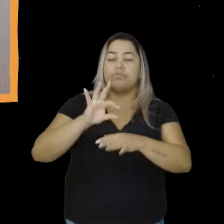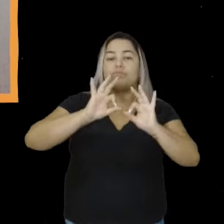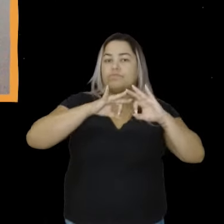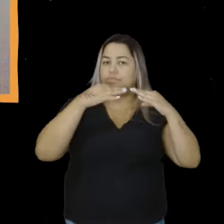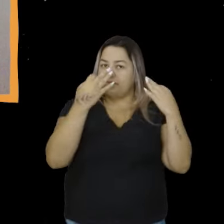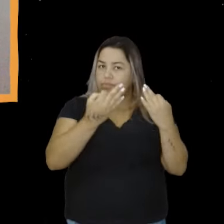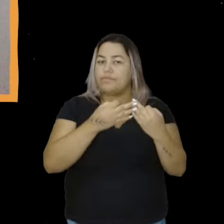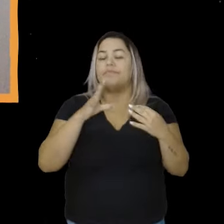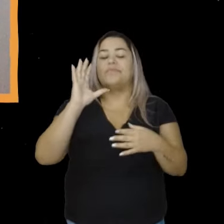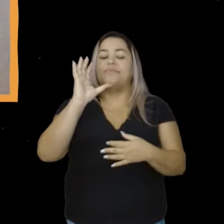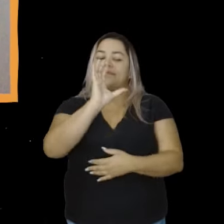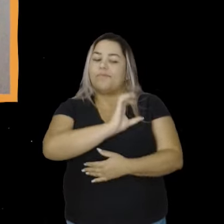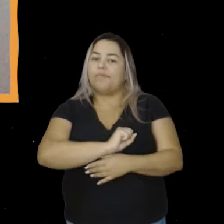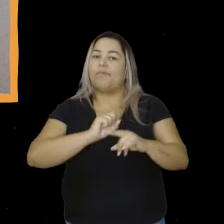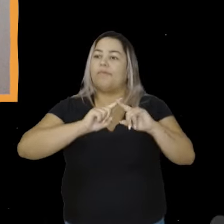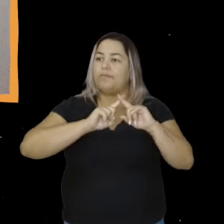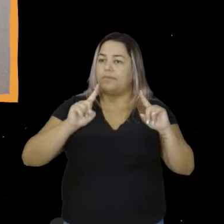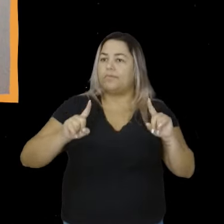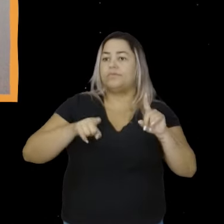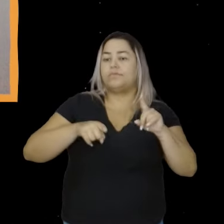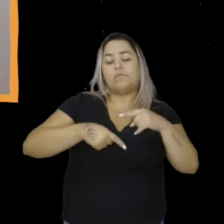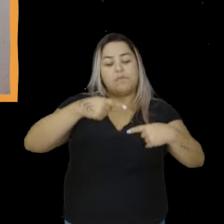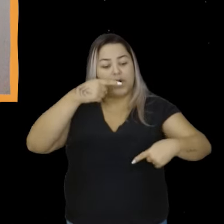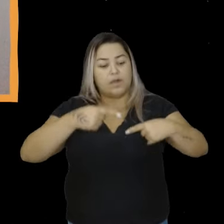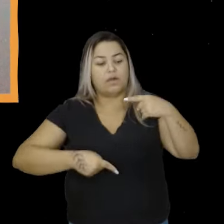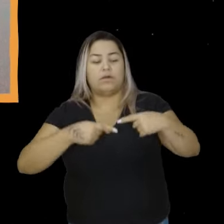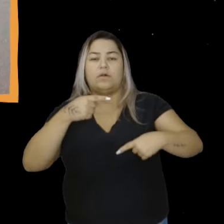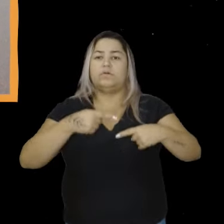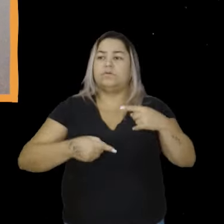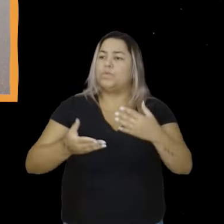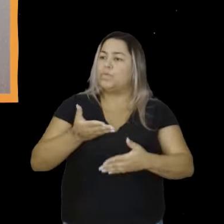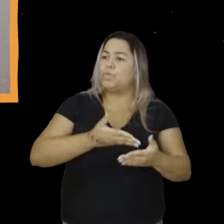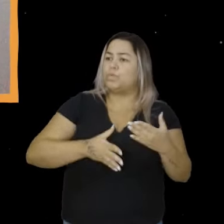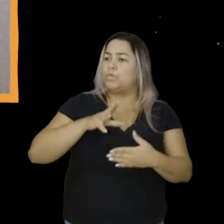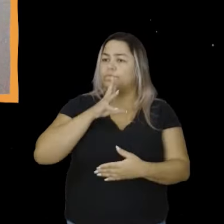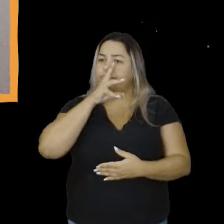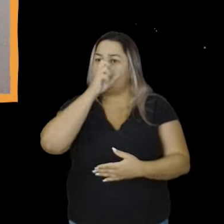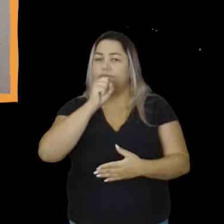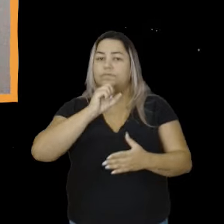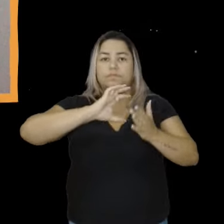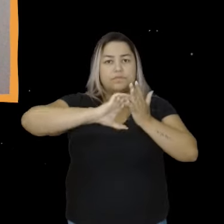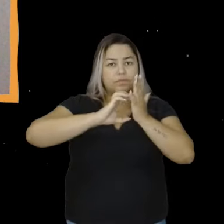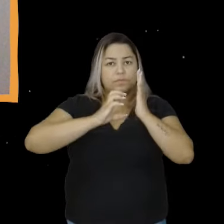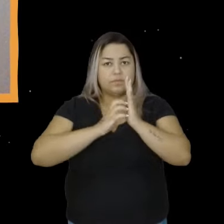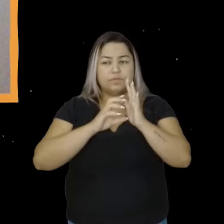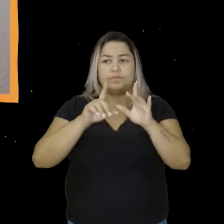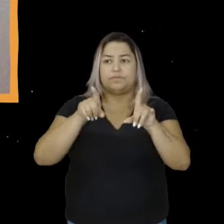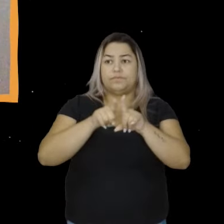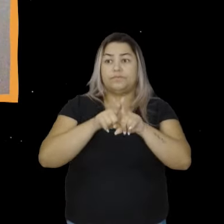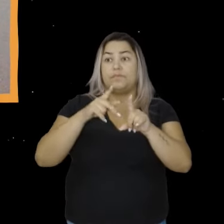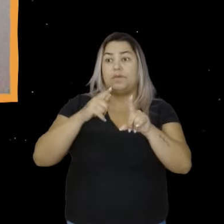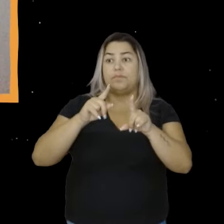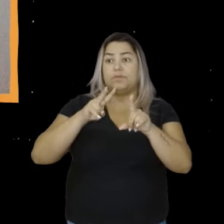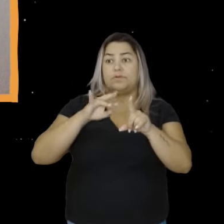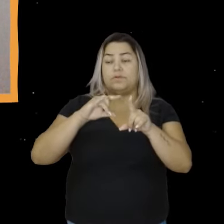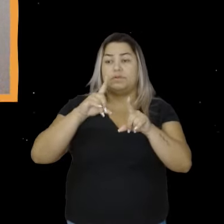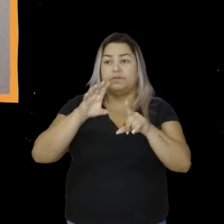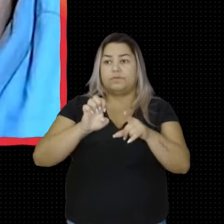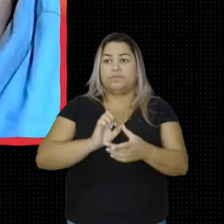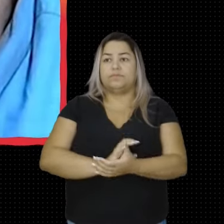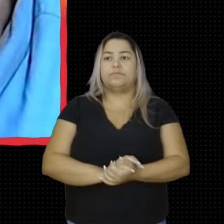a gente se ama, mas também diverge, também discute. A força do nosso partido está justamente na pluralidade. Então acompanha